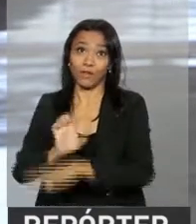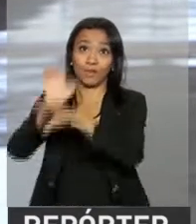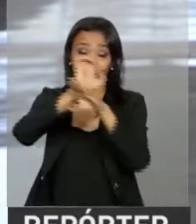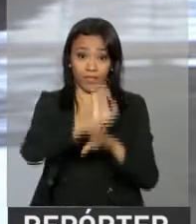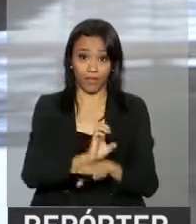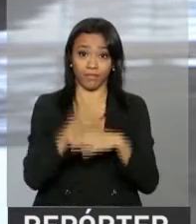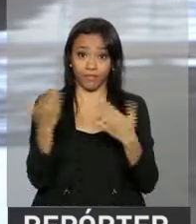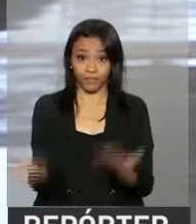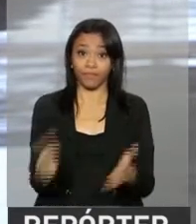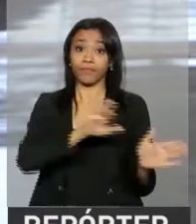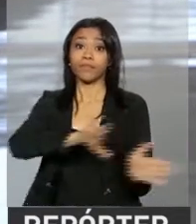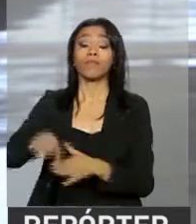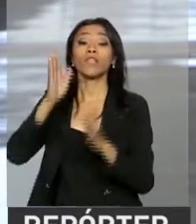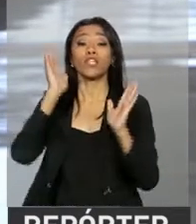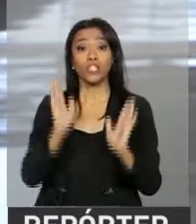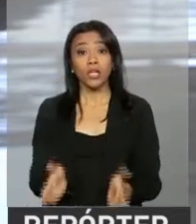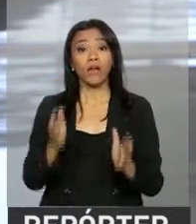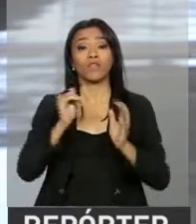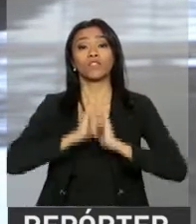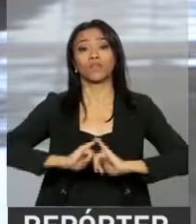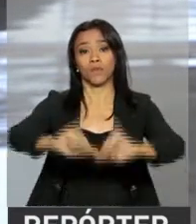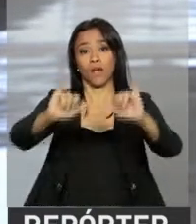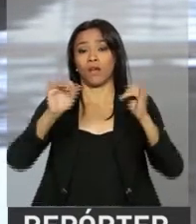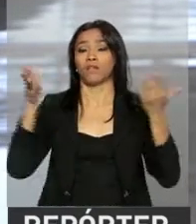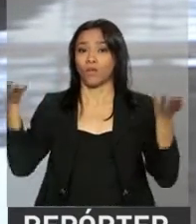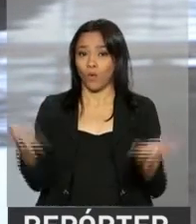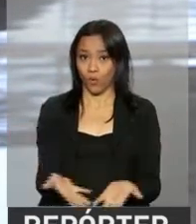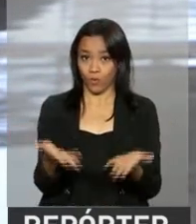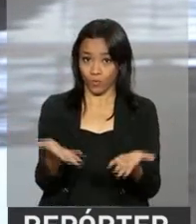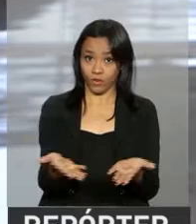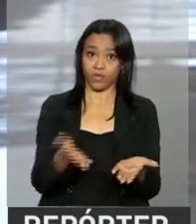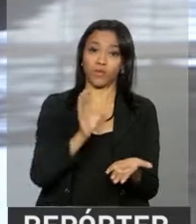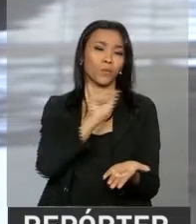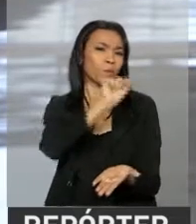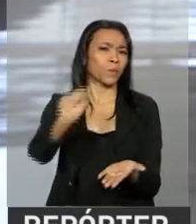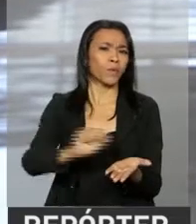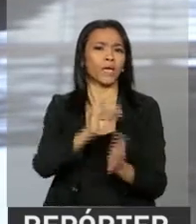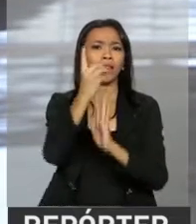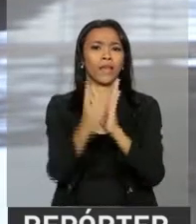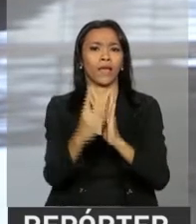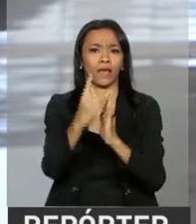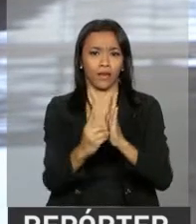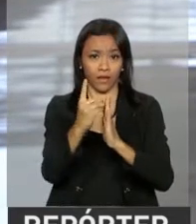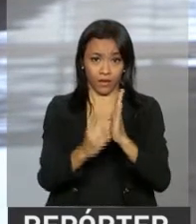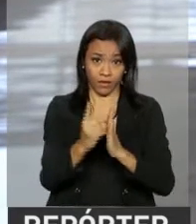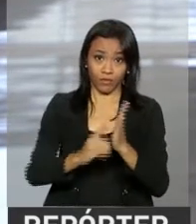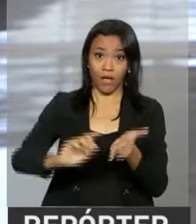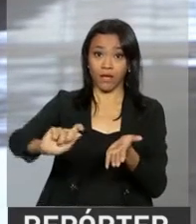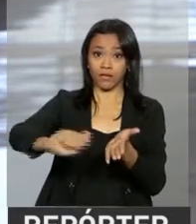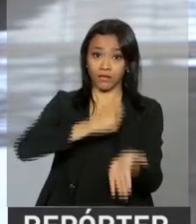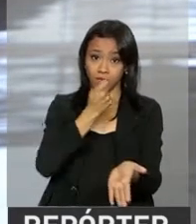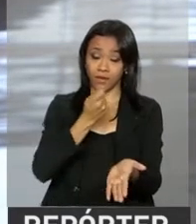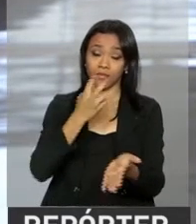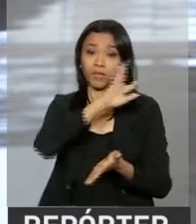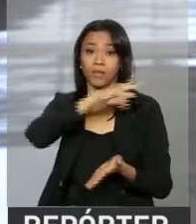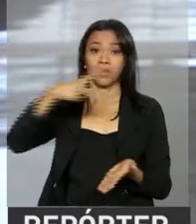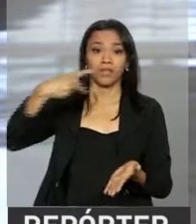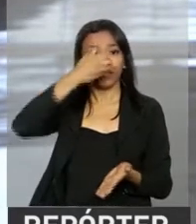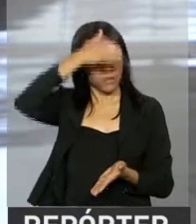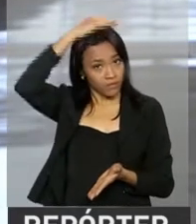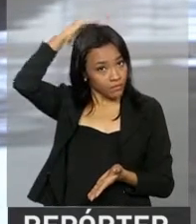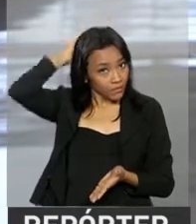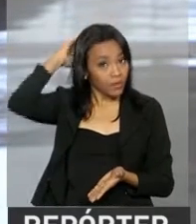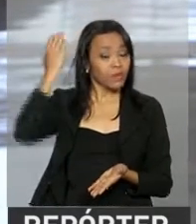e olha que nada foi publicado no diário oficial da união de hoje aí o decreto presidencial assinado pelo presidente em exercício michel